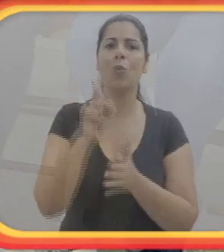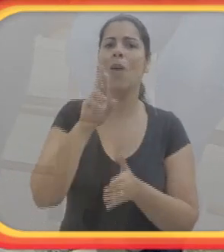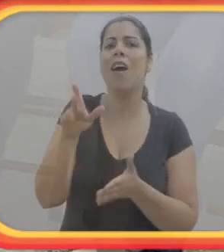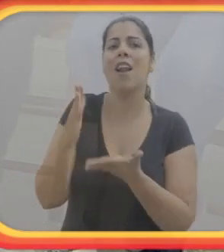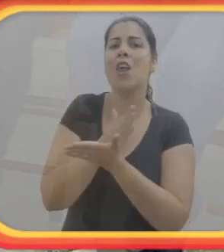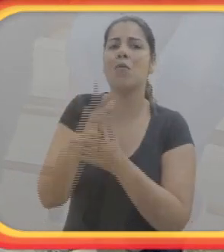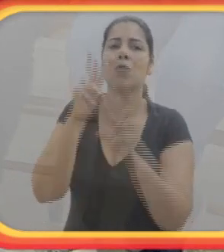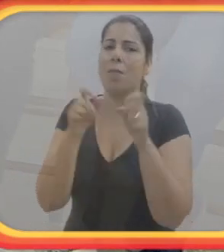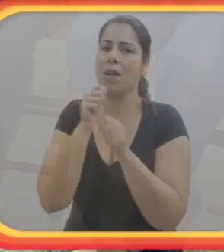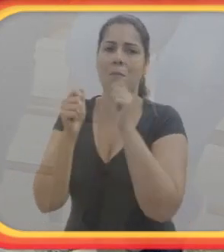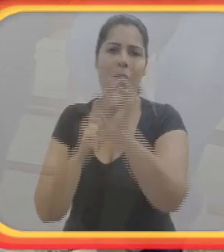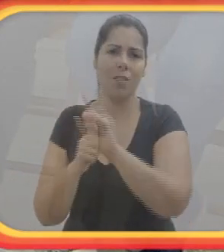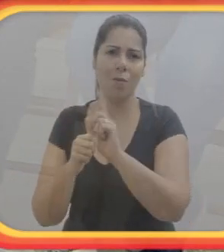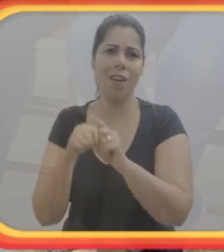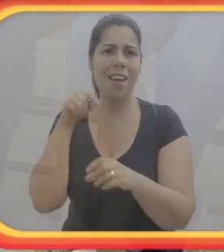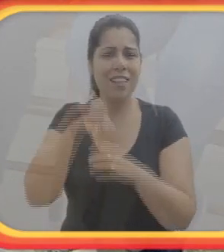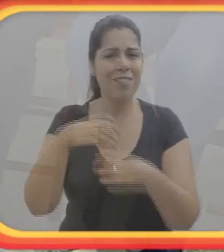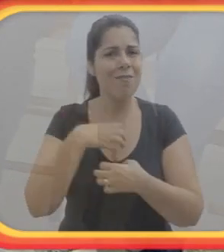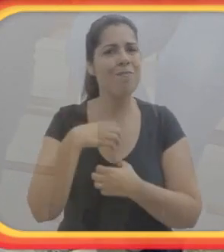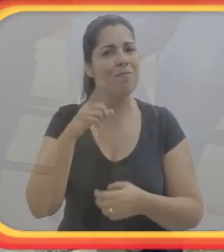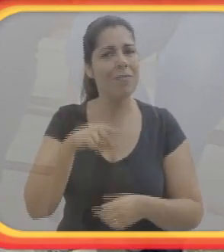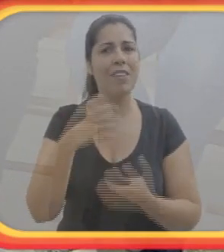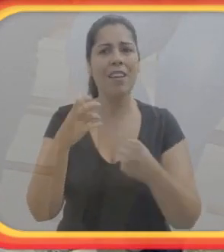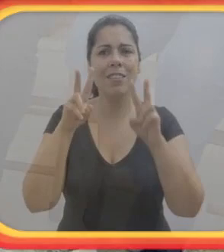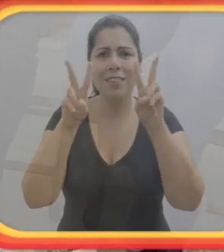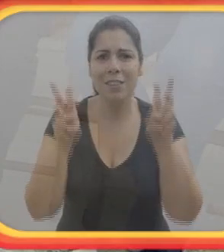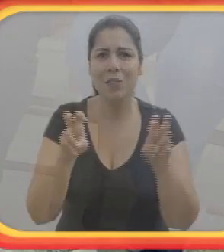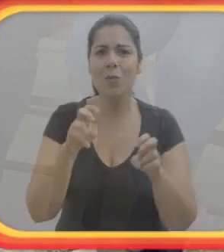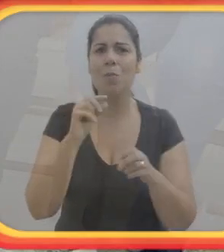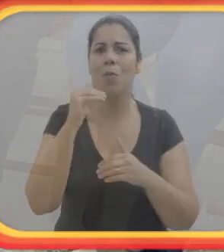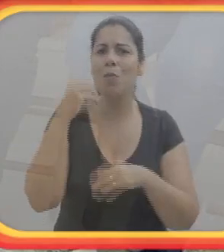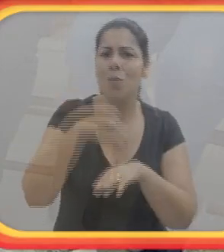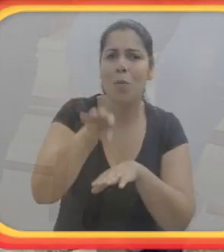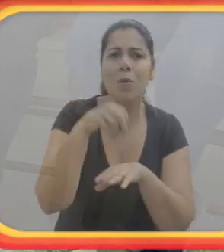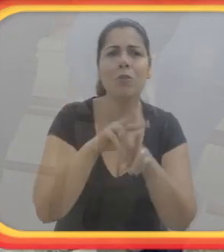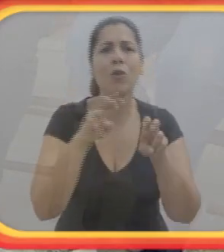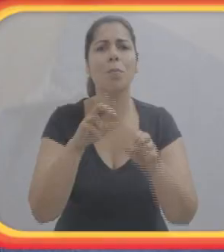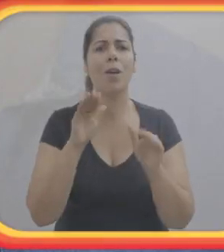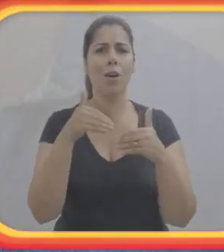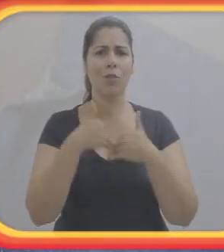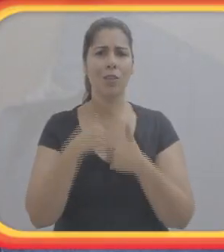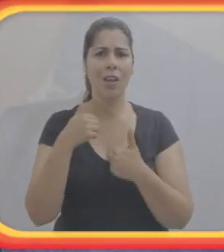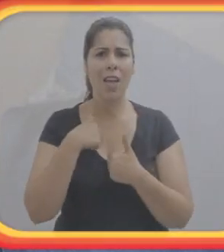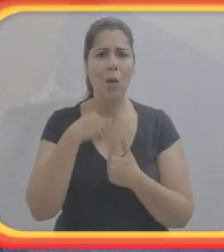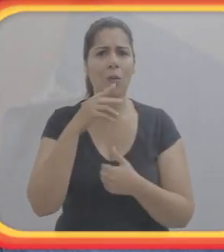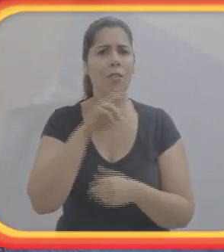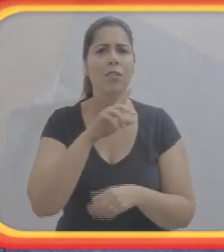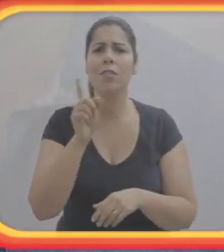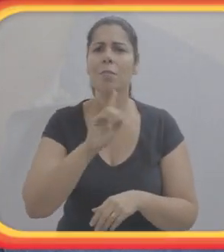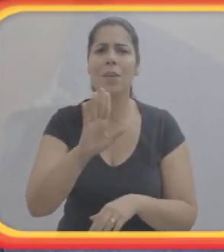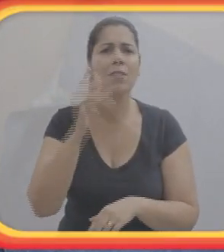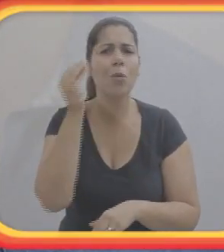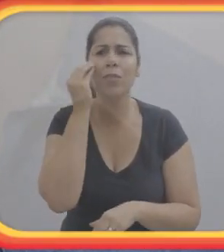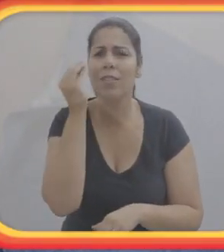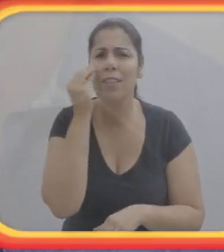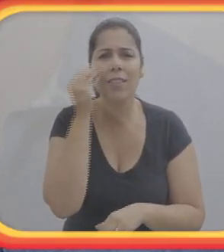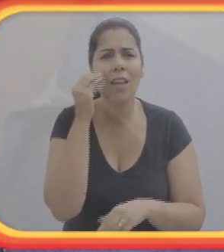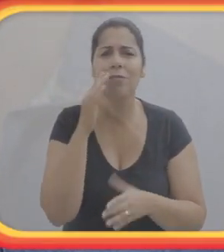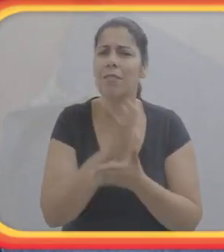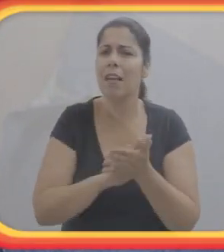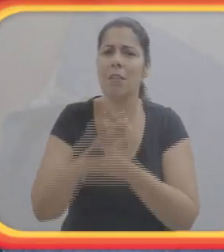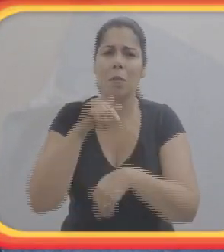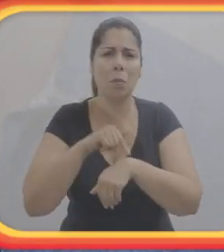então nesse sentido sim, quer dizer, tem um pouco de informação sobre autismo, mas não tentei no momento fazer uma reportagem. Esses livros são importantes, eu acho que para informar, mas também